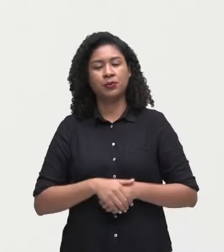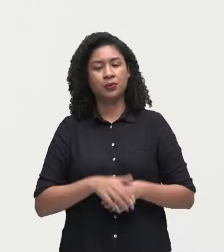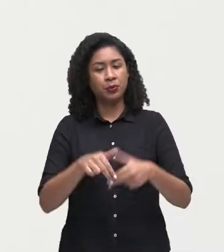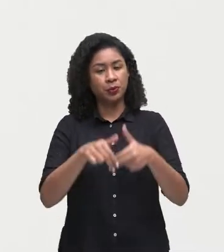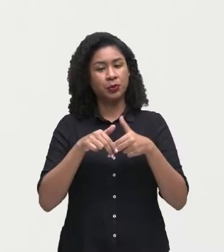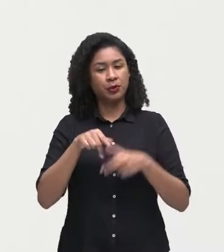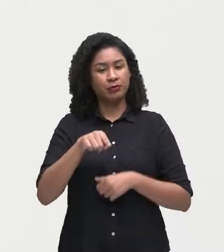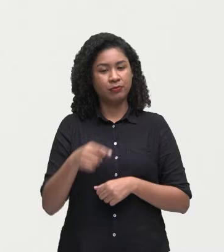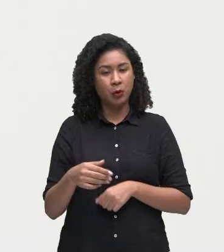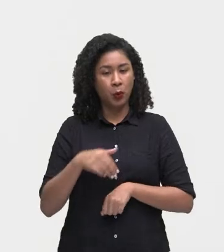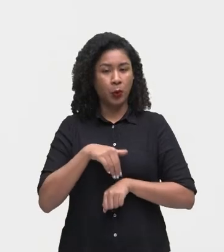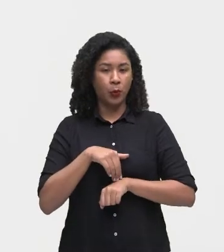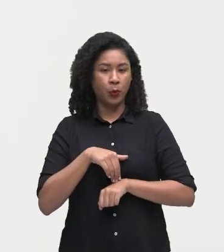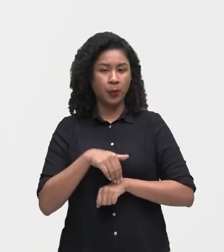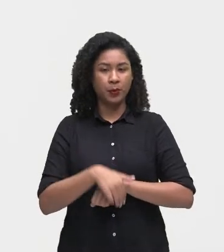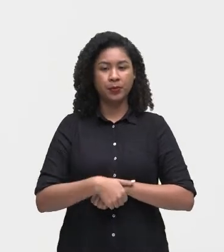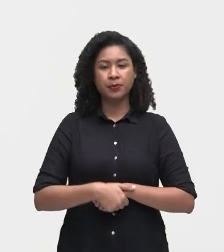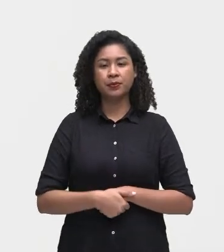responsabilizados